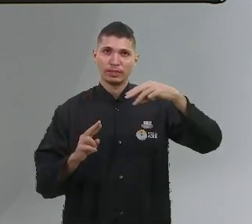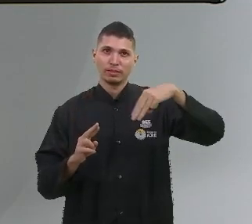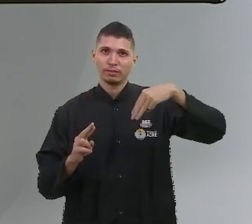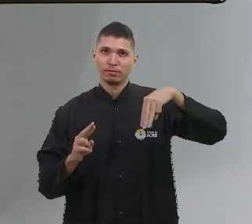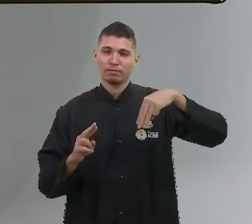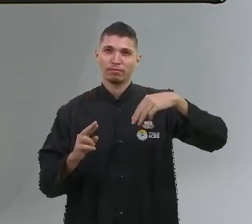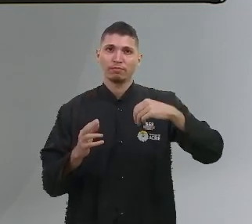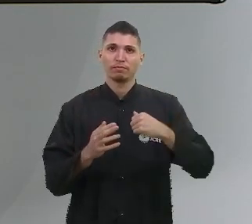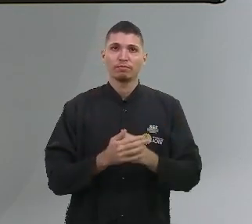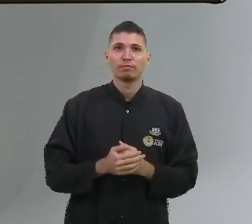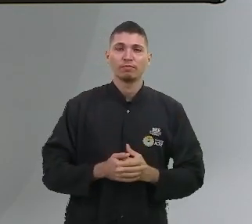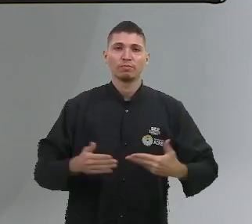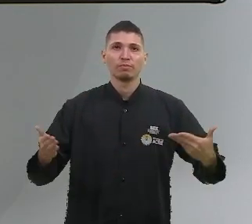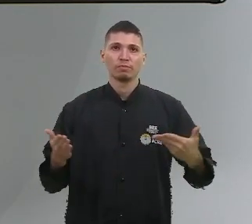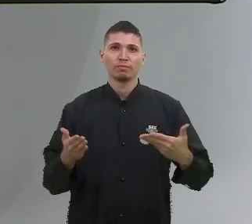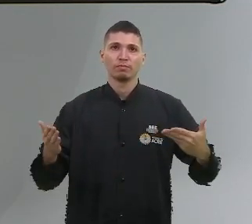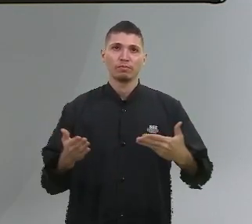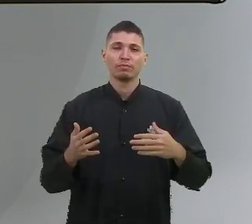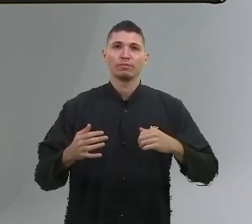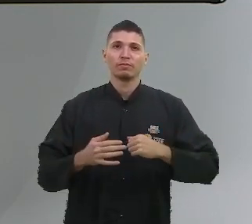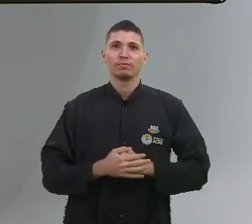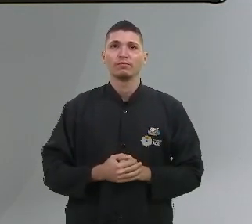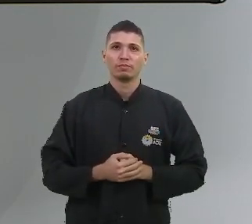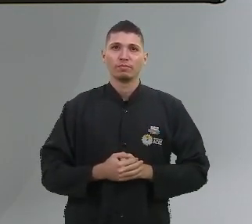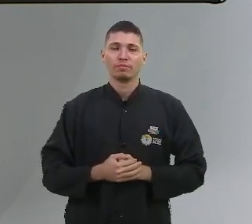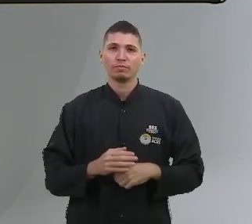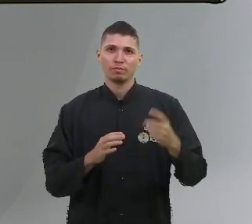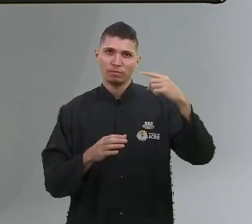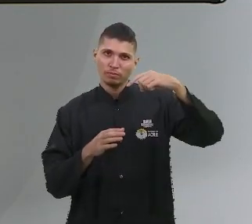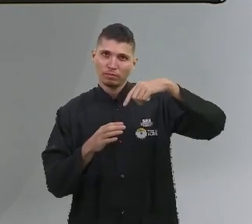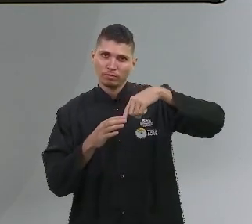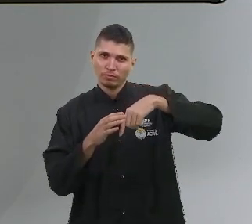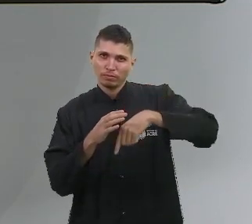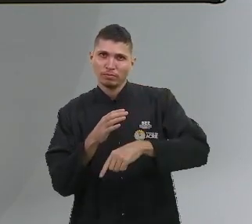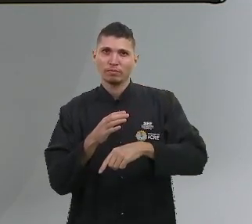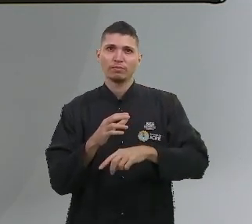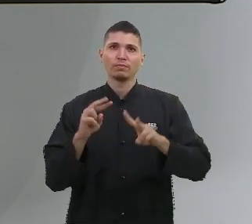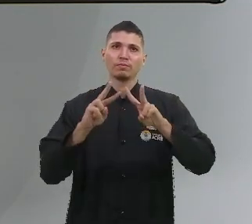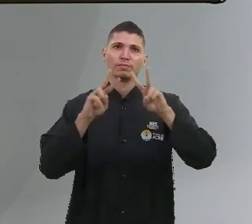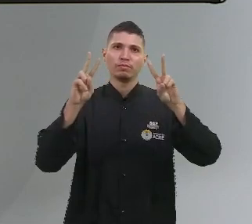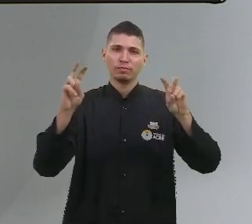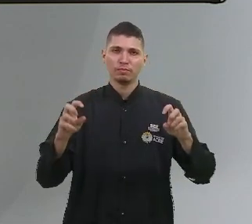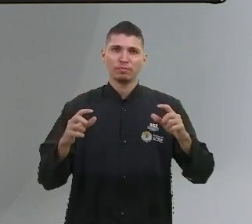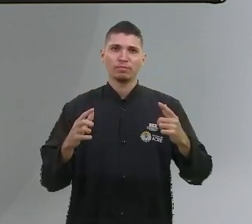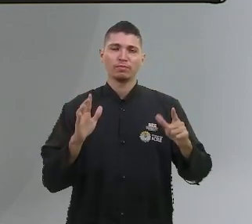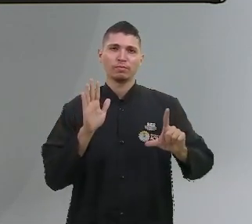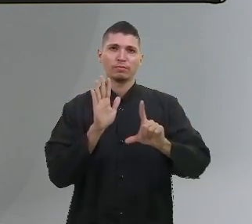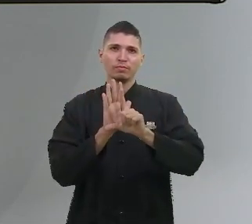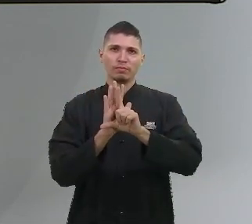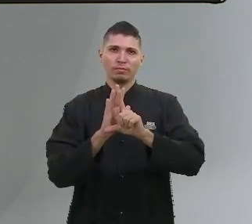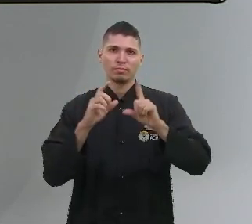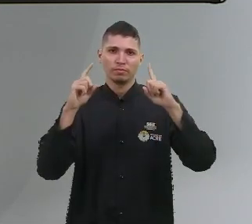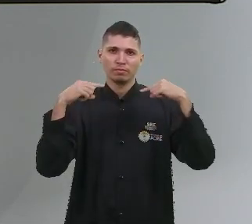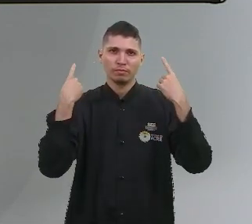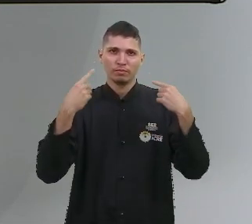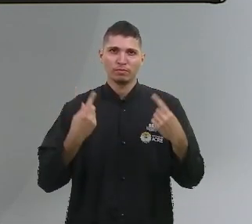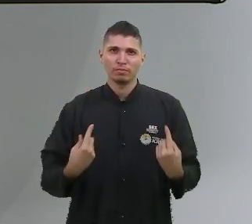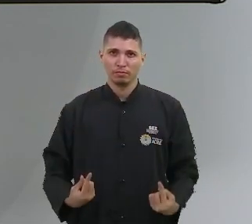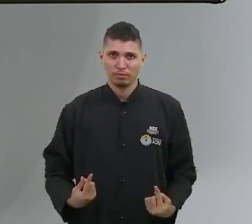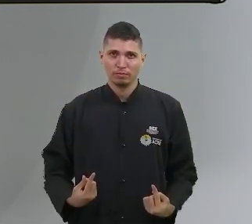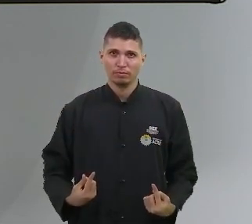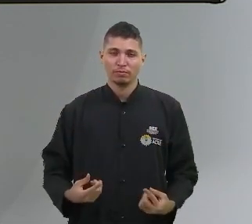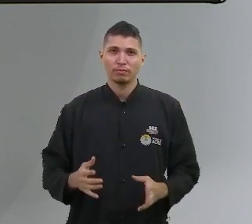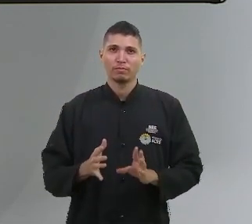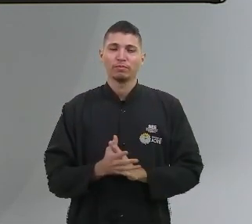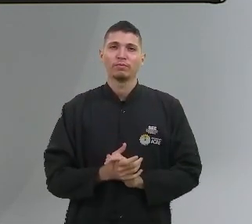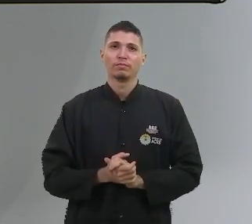S1. E hoje nós vamos aprofundar um pouco mais sobre as leis de Newton, tá? Conhecer as leis de Newton,